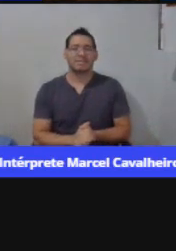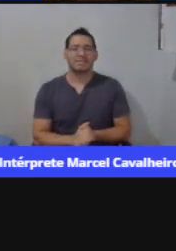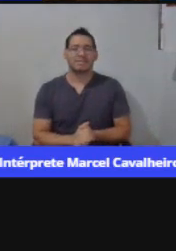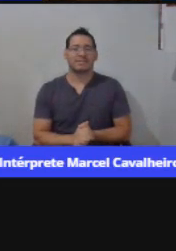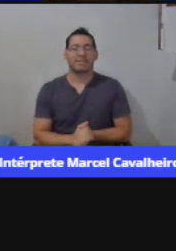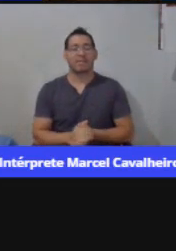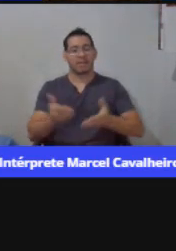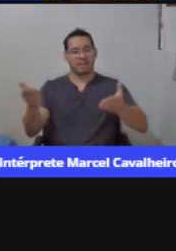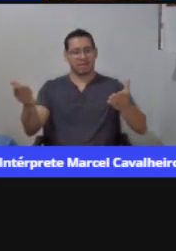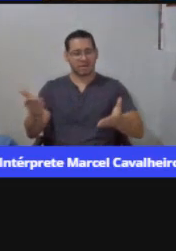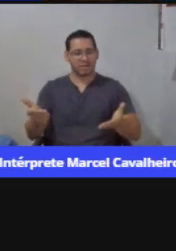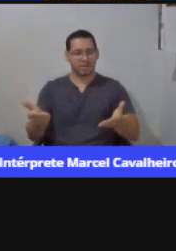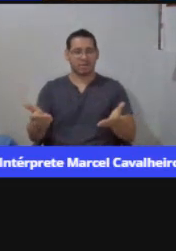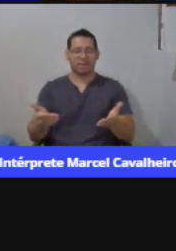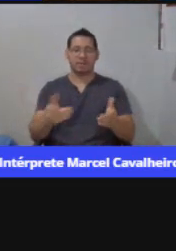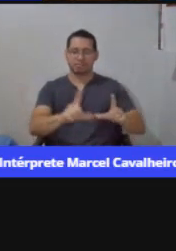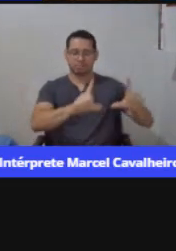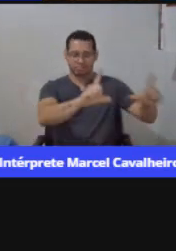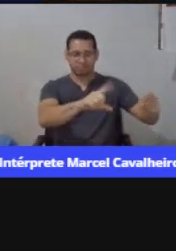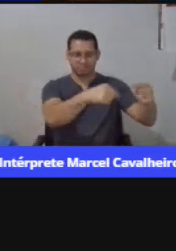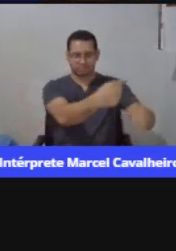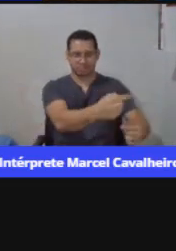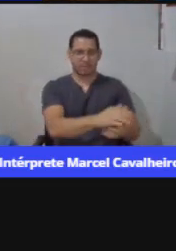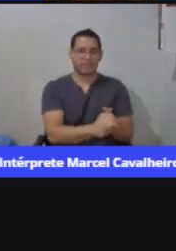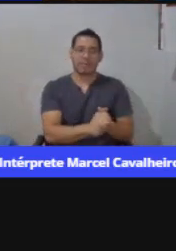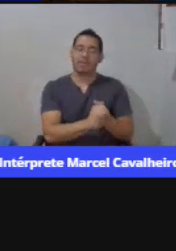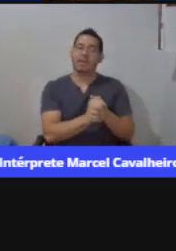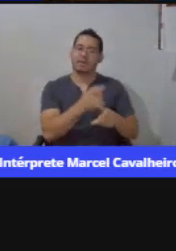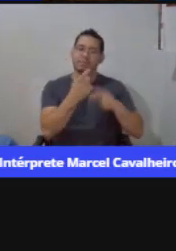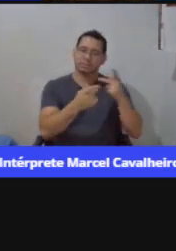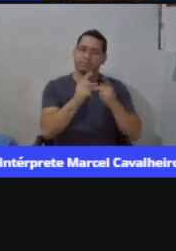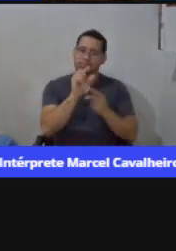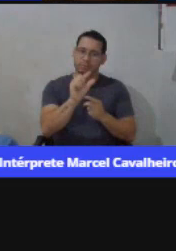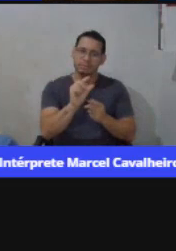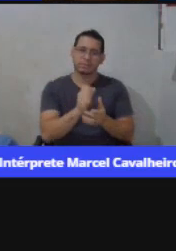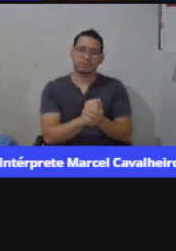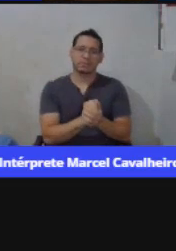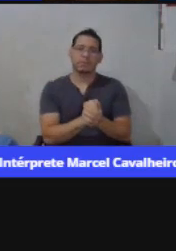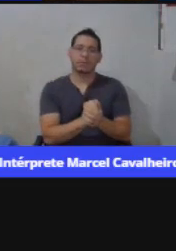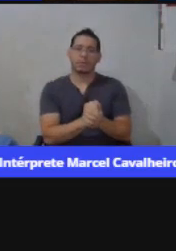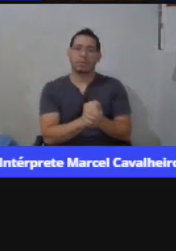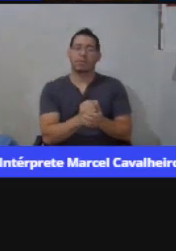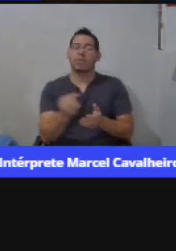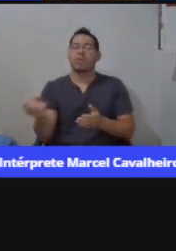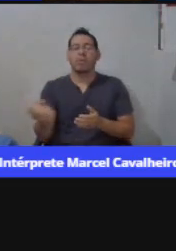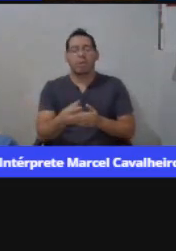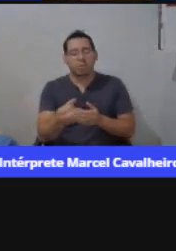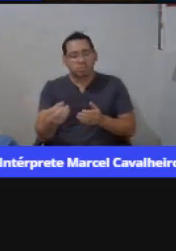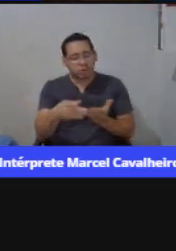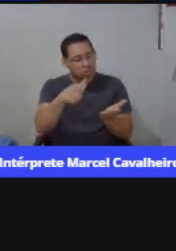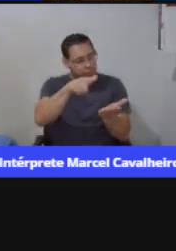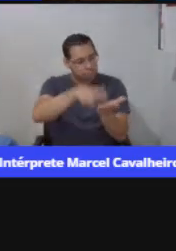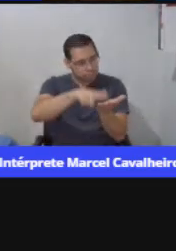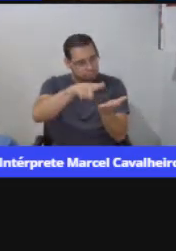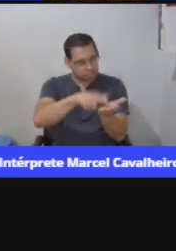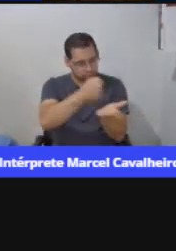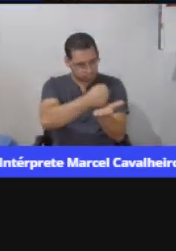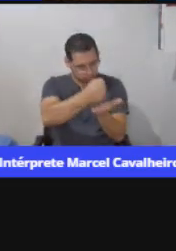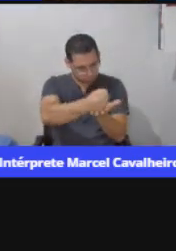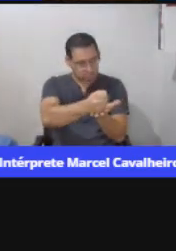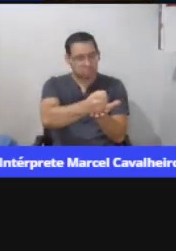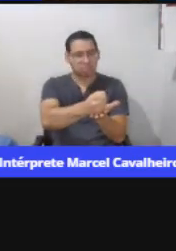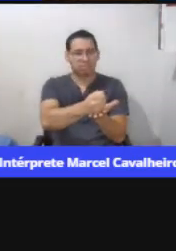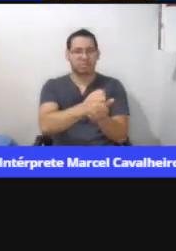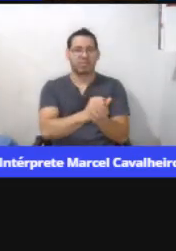Então, agora, nesse próximo slide, nós vamos falar um pouquinho sobre o nosso novo documento que é